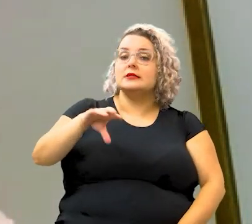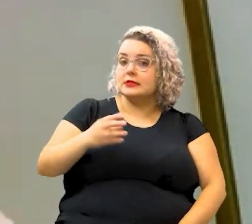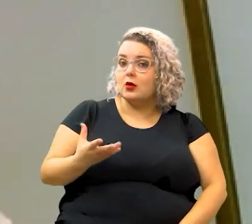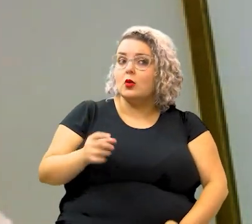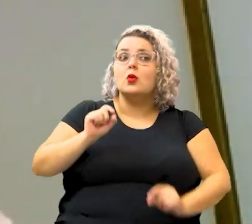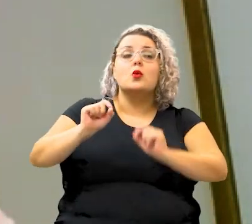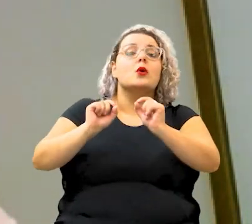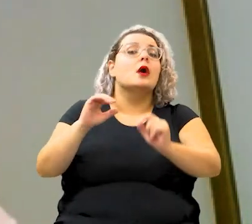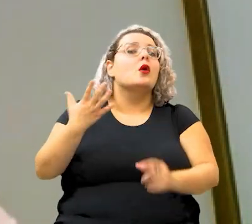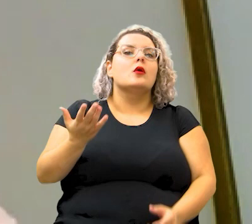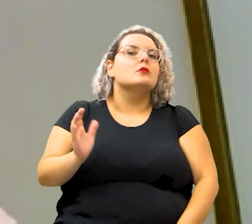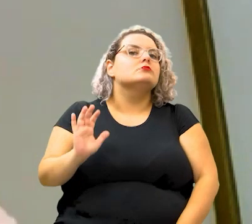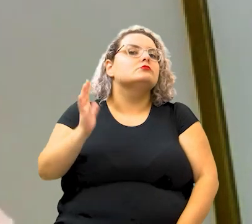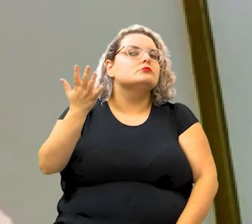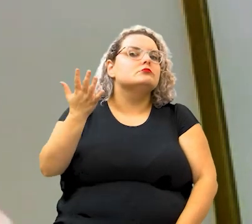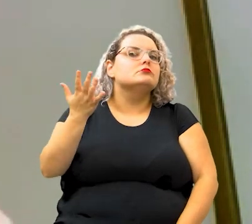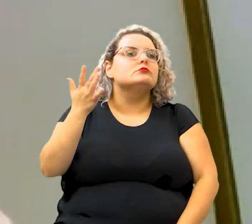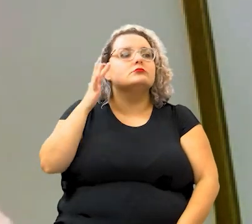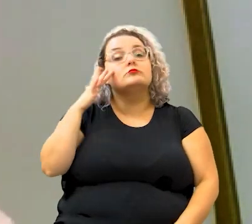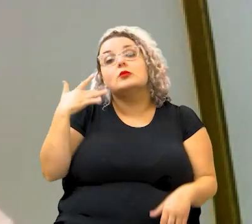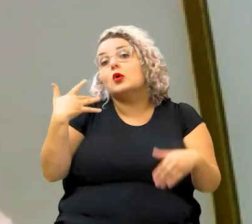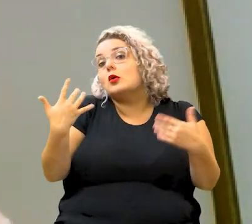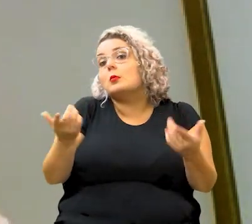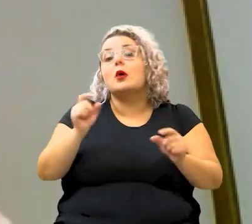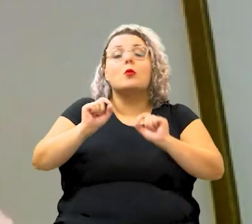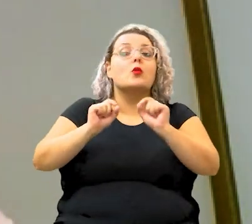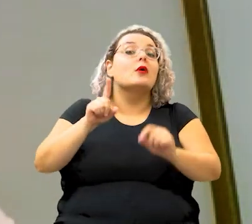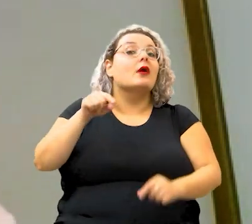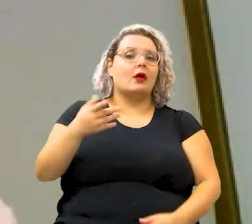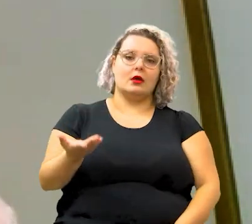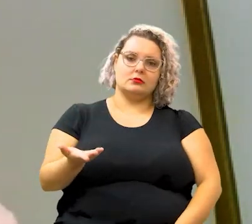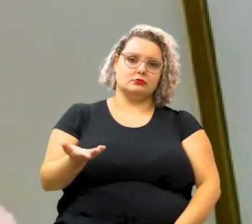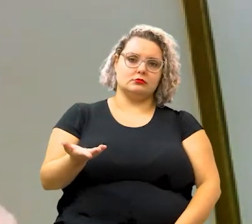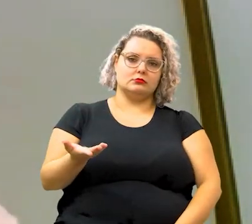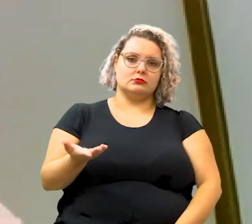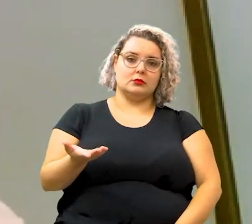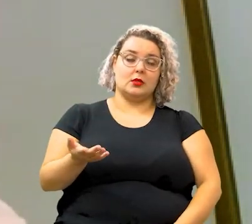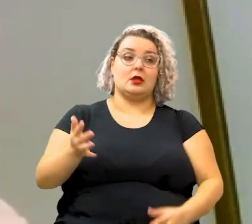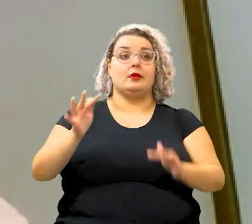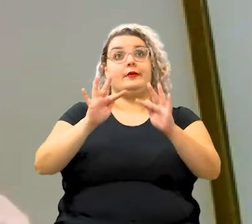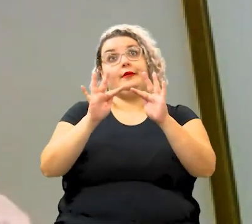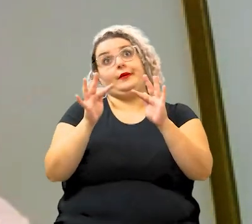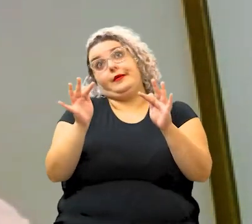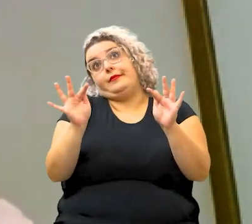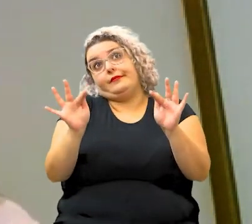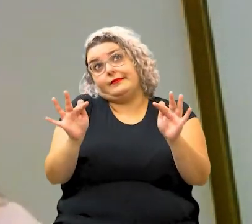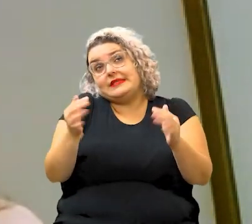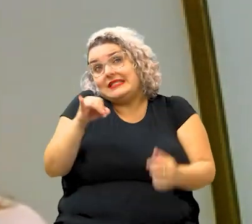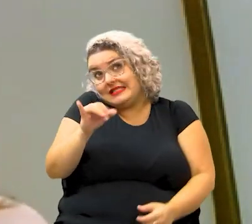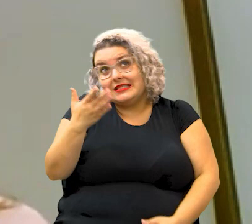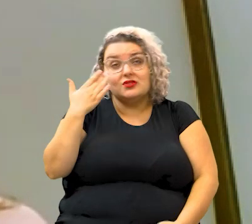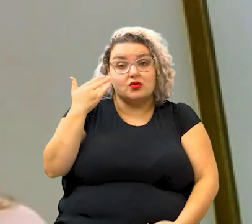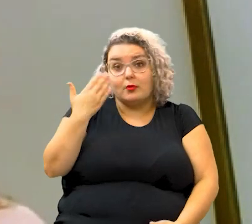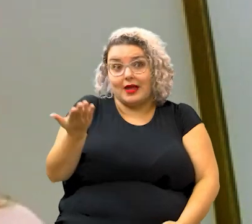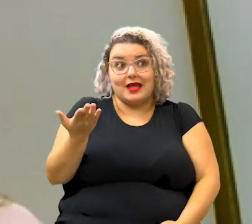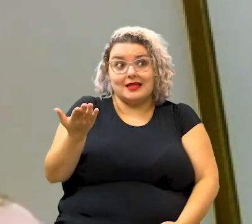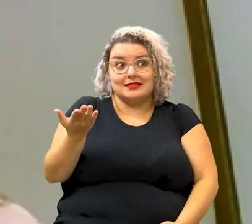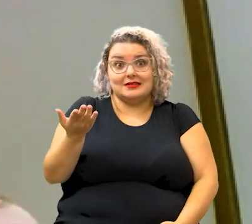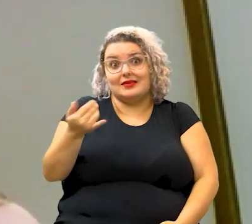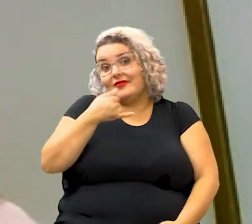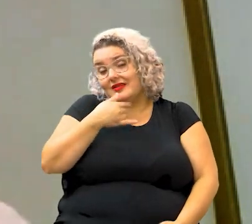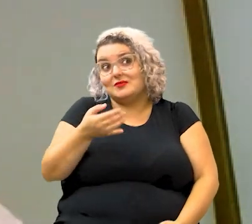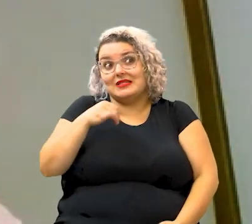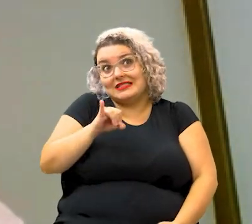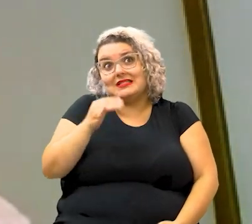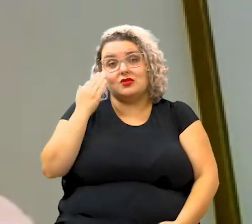essas mutações apareçam? Então, a gente não sabe ao certo o que é, né? Porque, felizmente, se a gente soubesse, a gente poderia